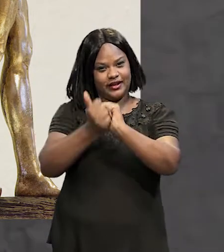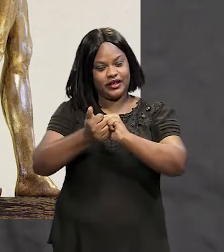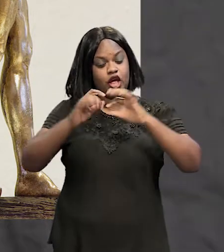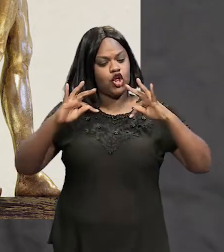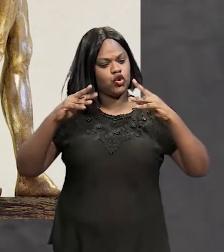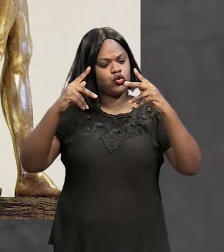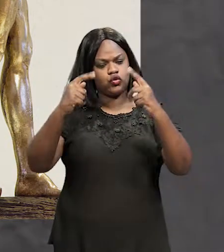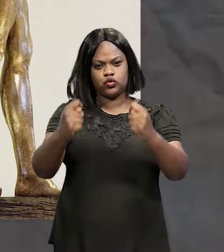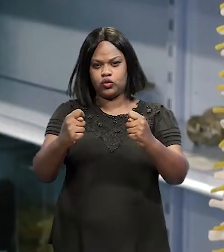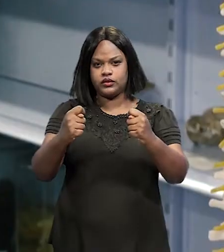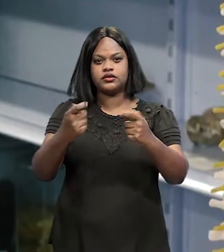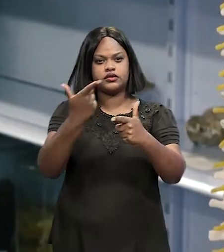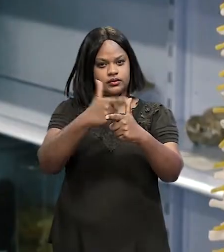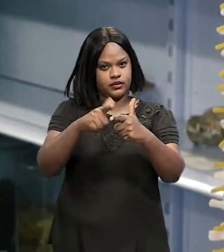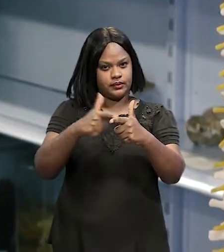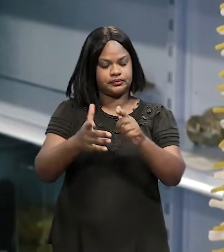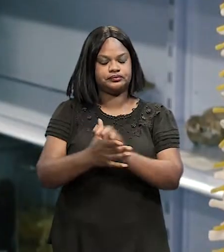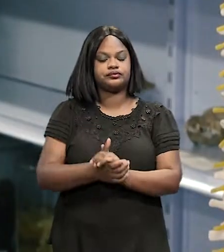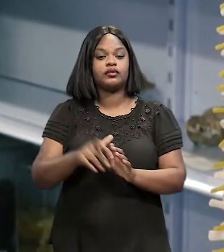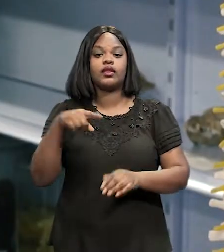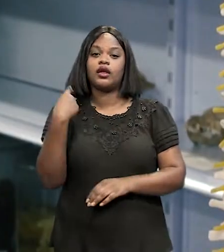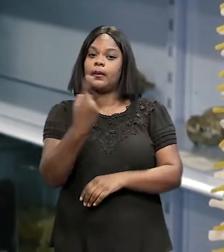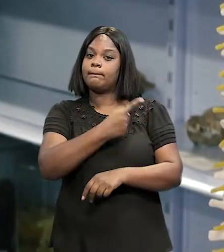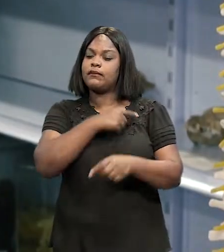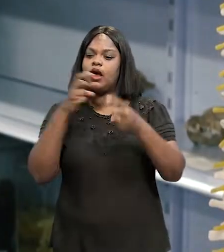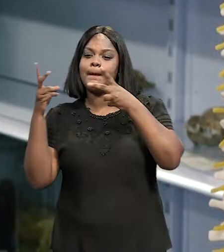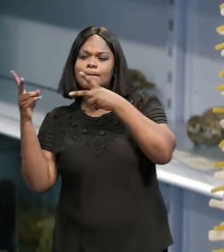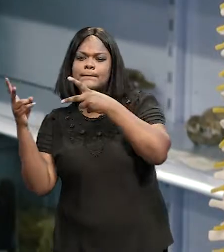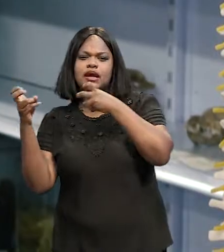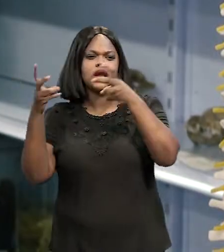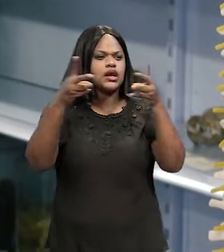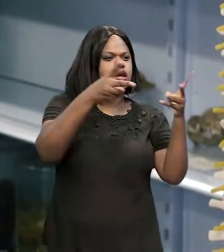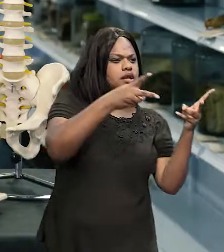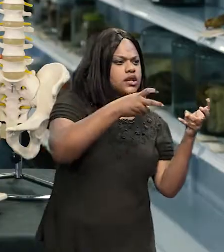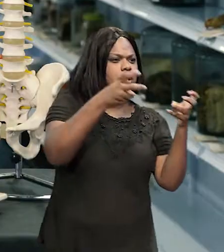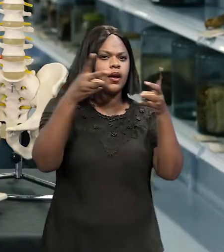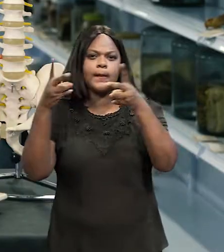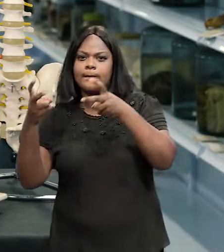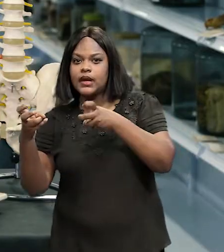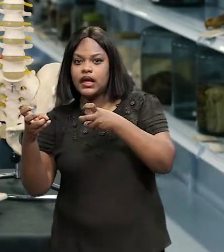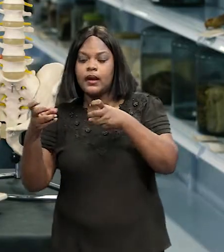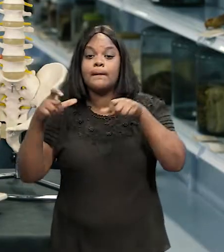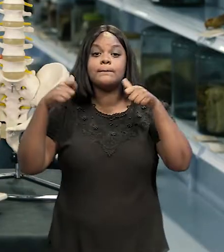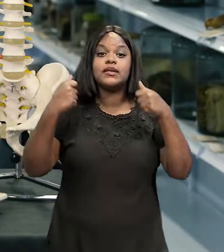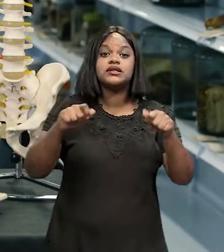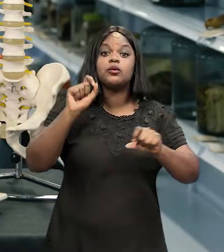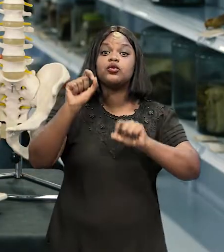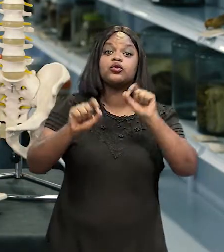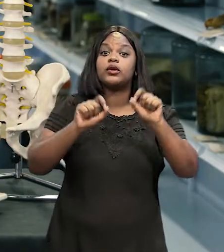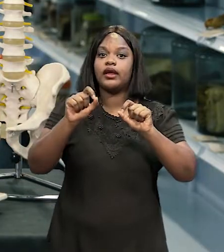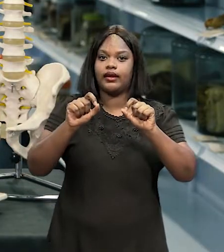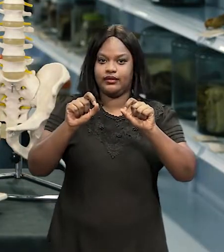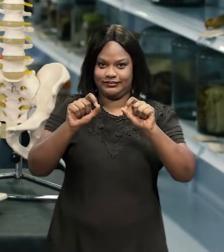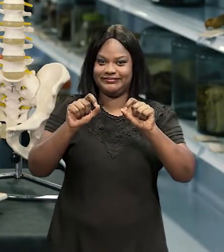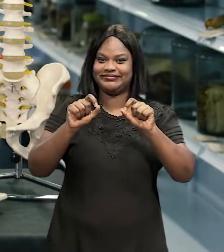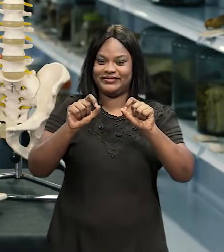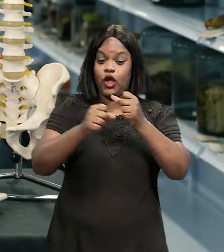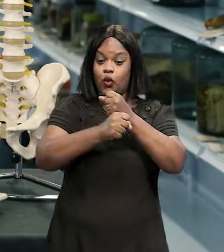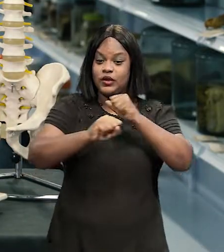diversas situações. E para que a gente consiga perceber tudo isso que está ao nosso redor, nós precisamos contar com o nosso sistema